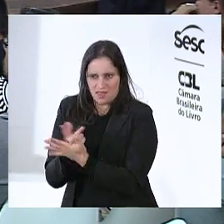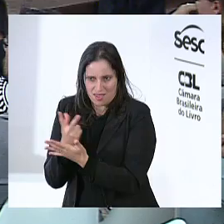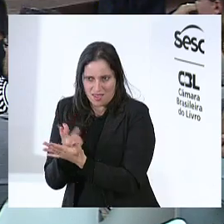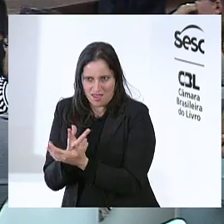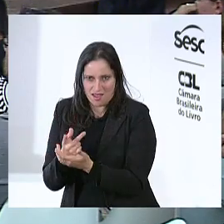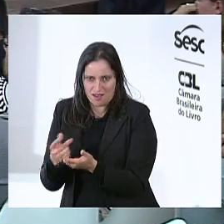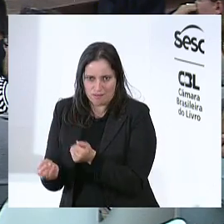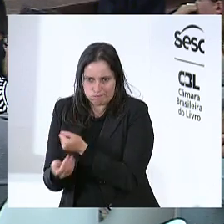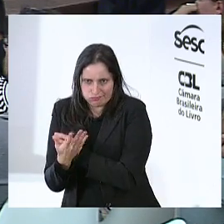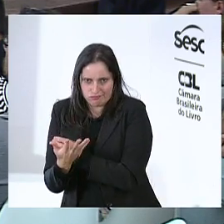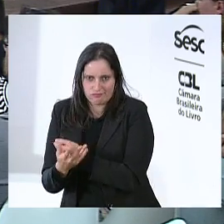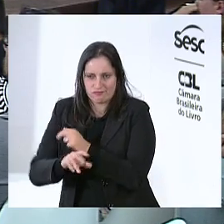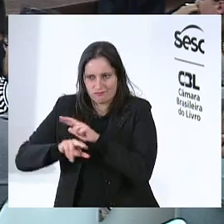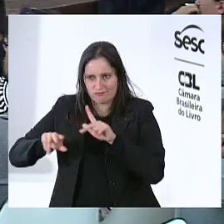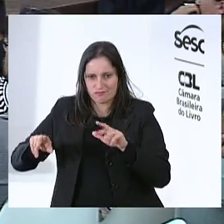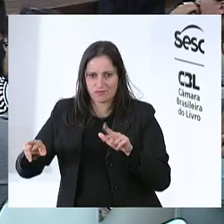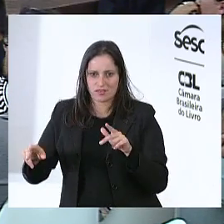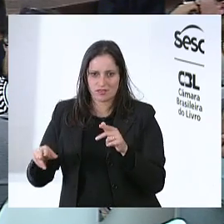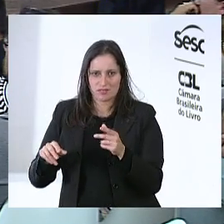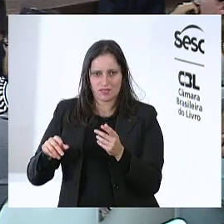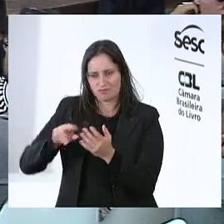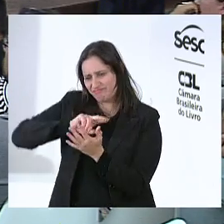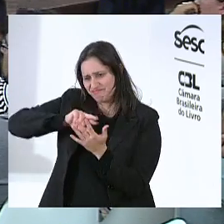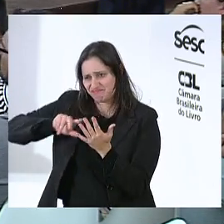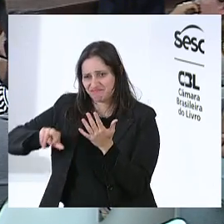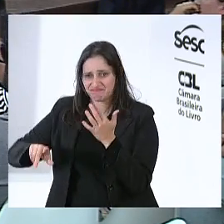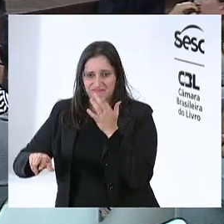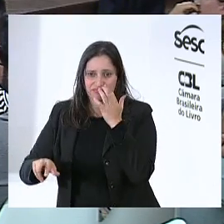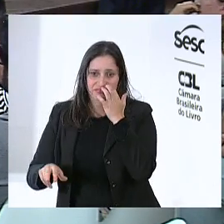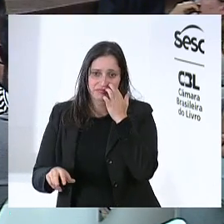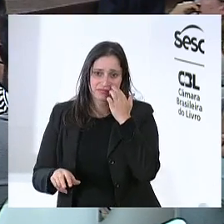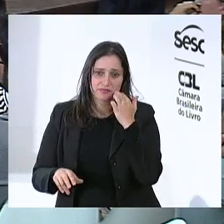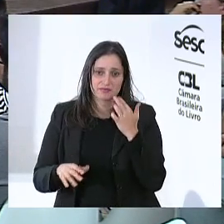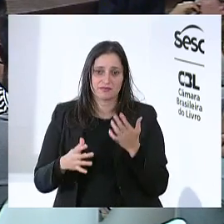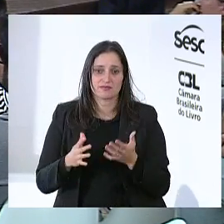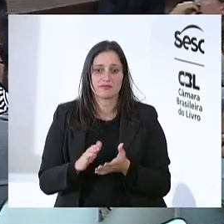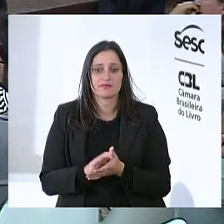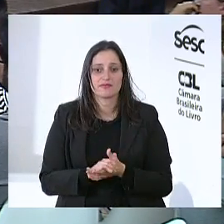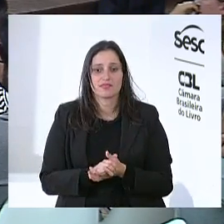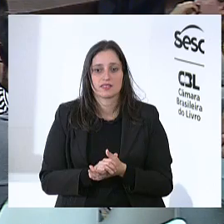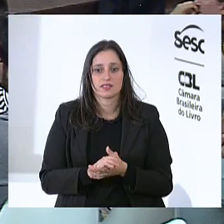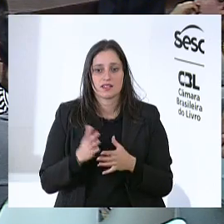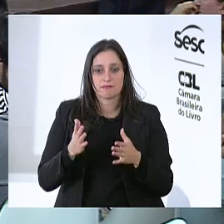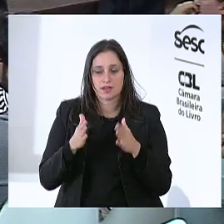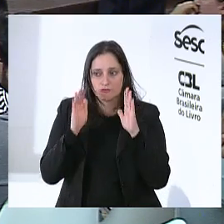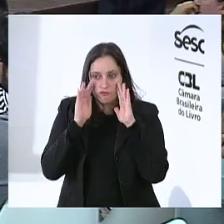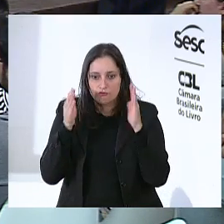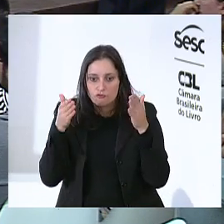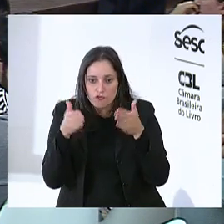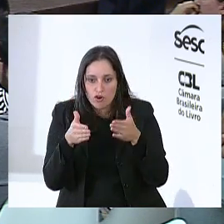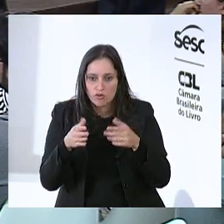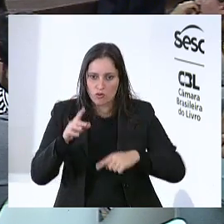violência, seja lá o que for, a gente abre o leque, ou talvez reduz, ajusta o